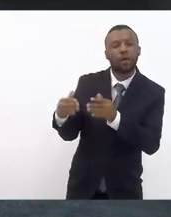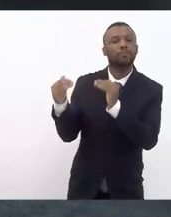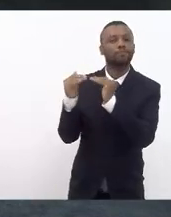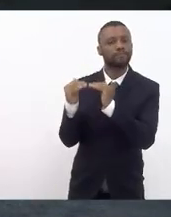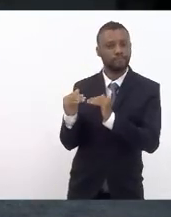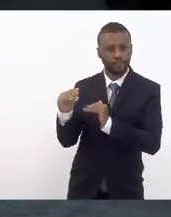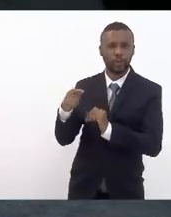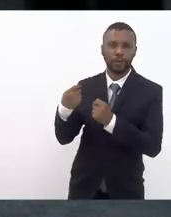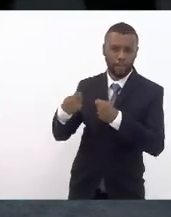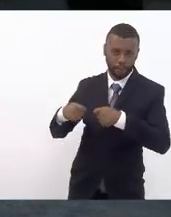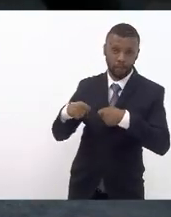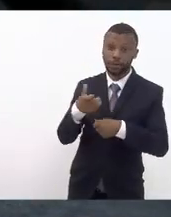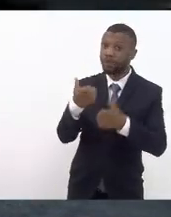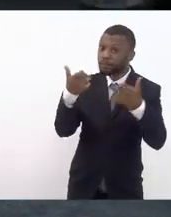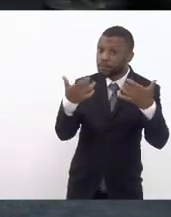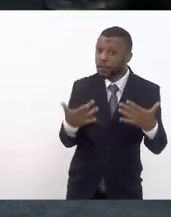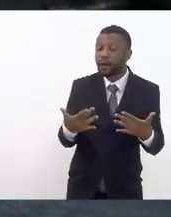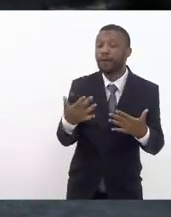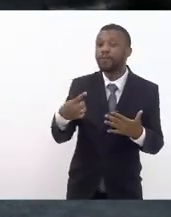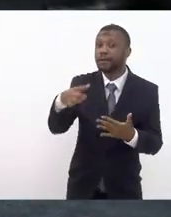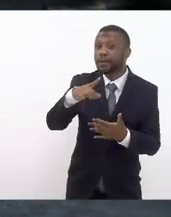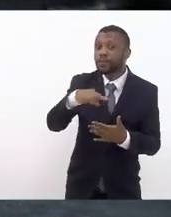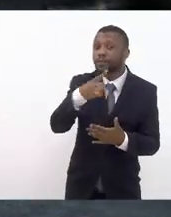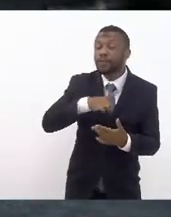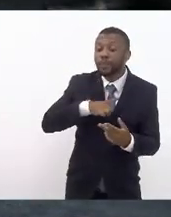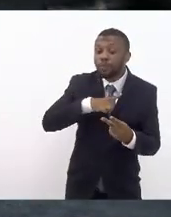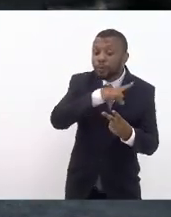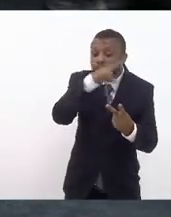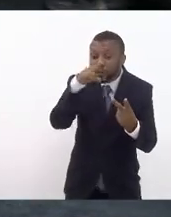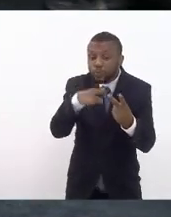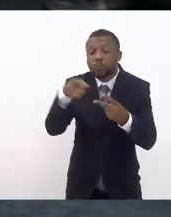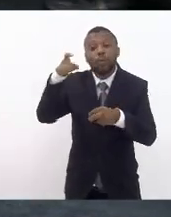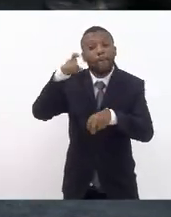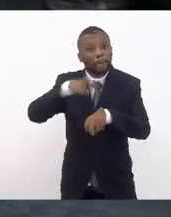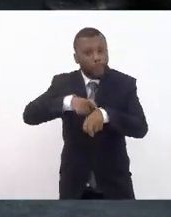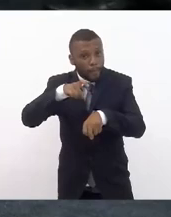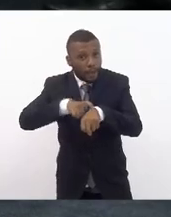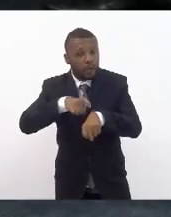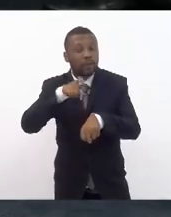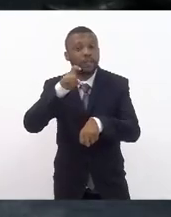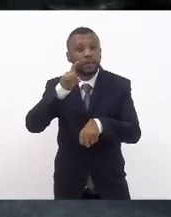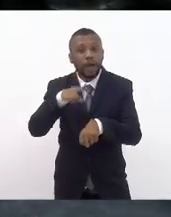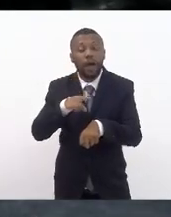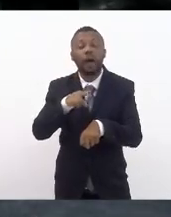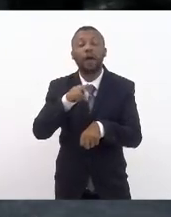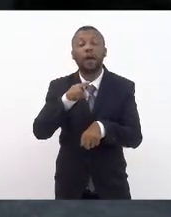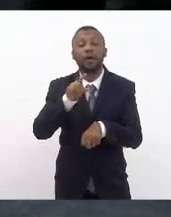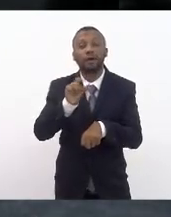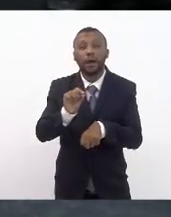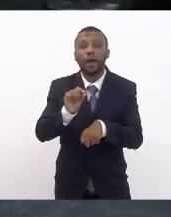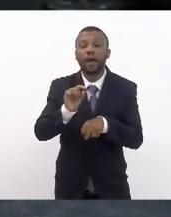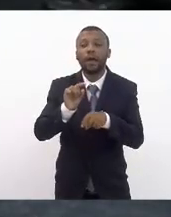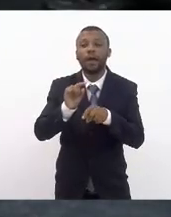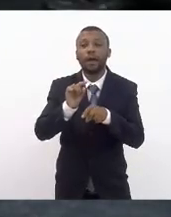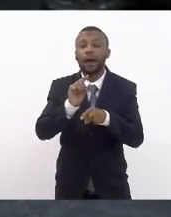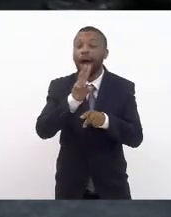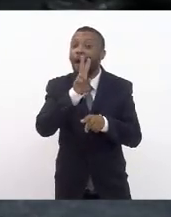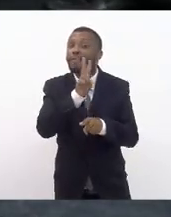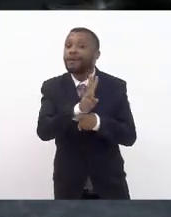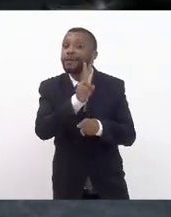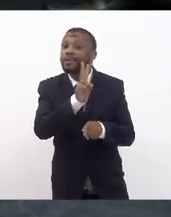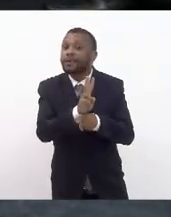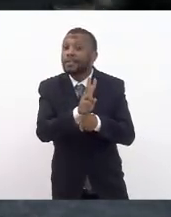para vocês que a gente tem um segundo momento aqui, que é a vigília de fazer o